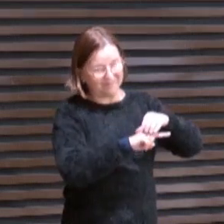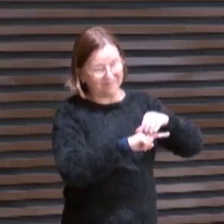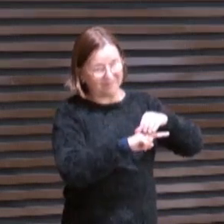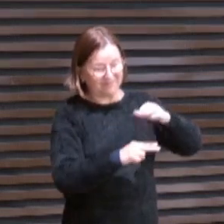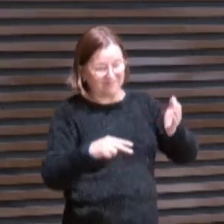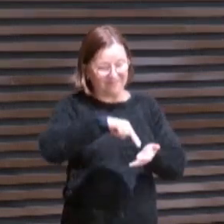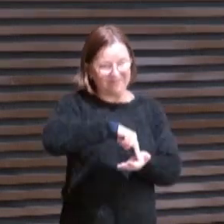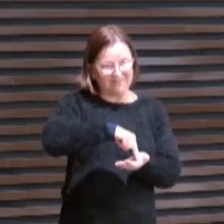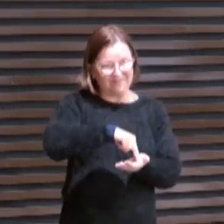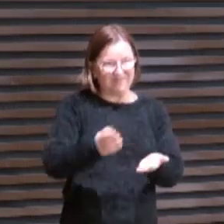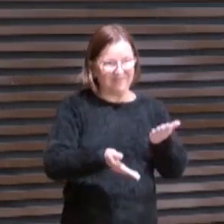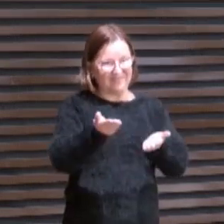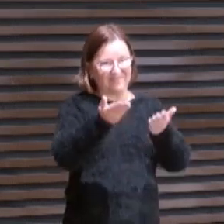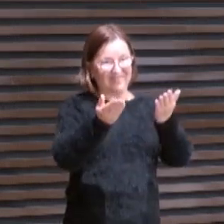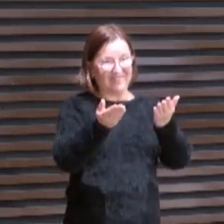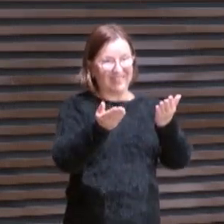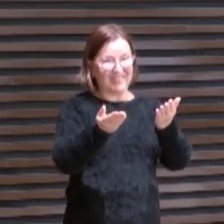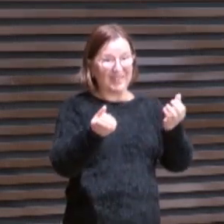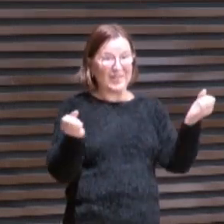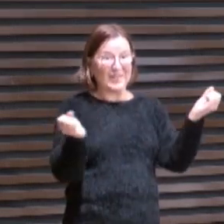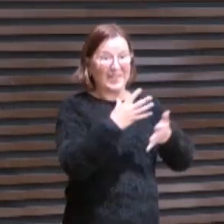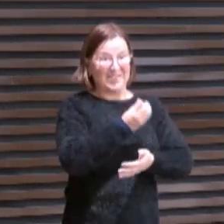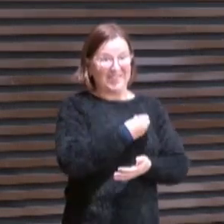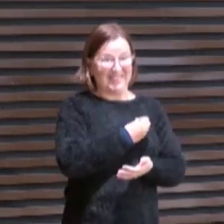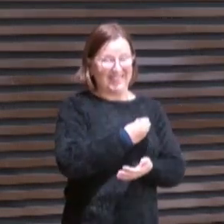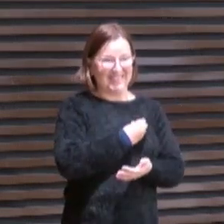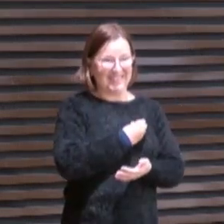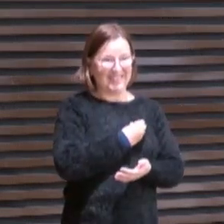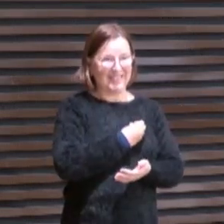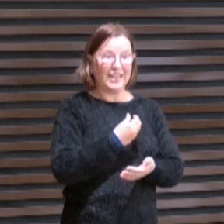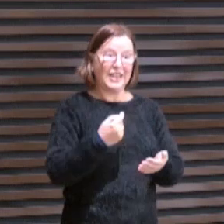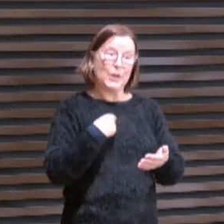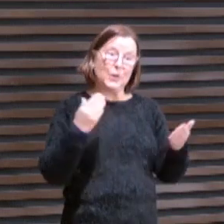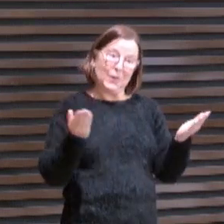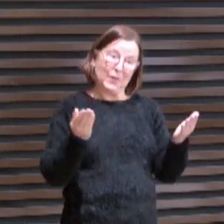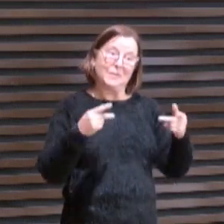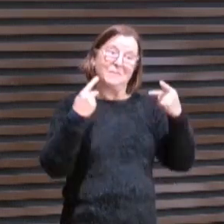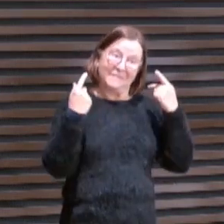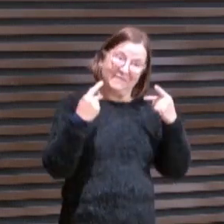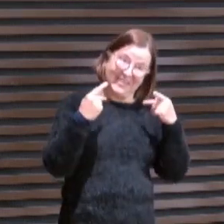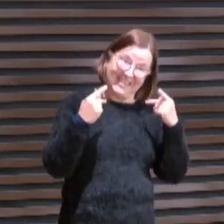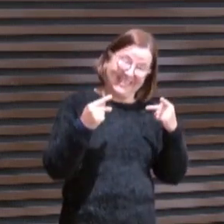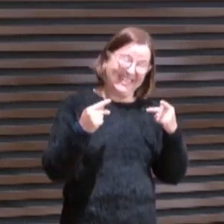e ressuscitar em novidade de vida. Eu hoje preguei o Evangelho, tenho certeza.